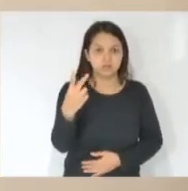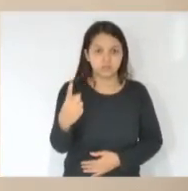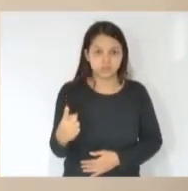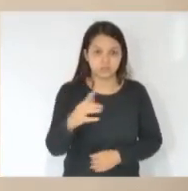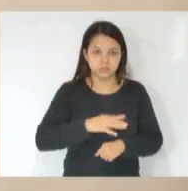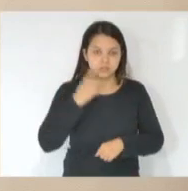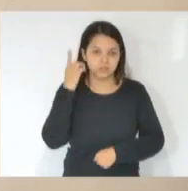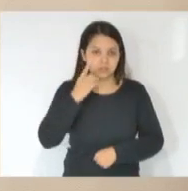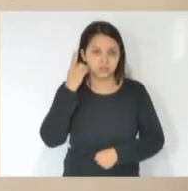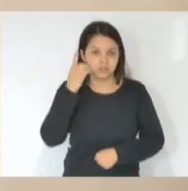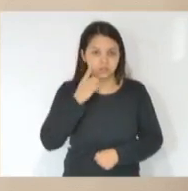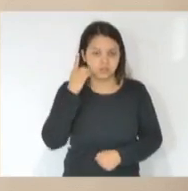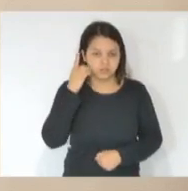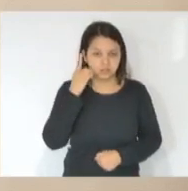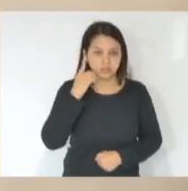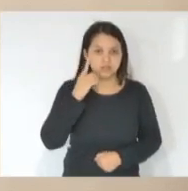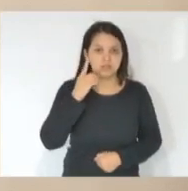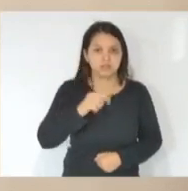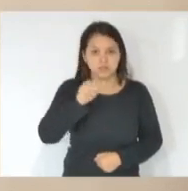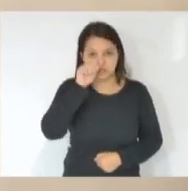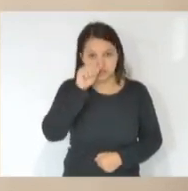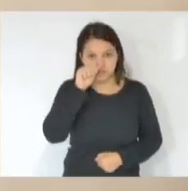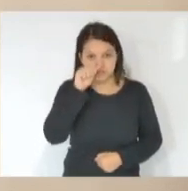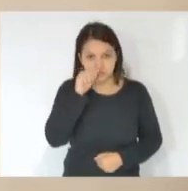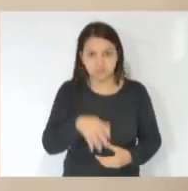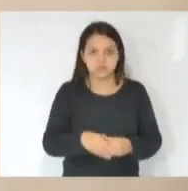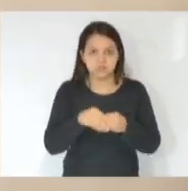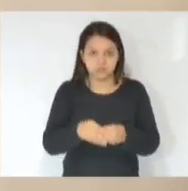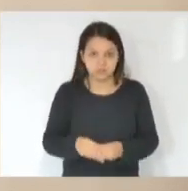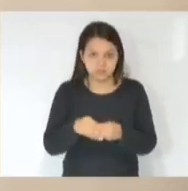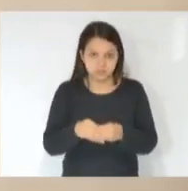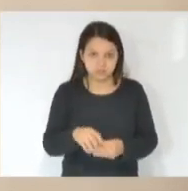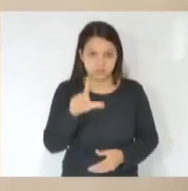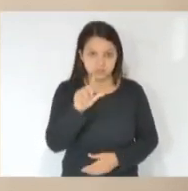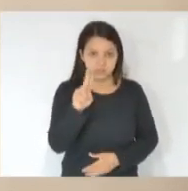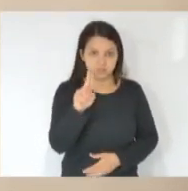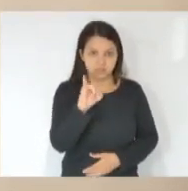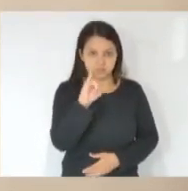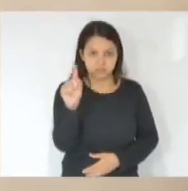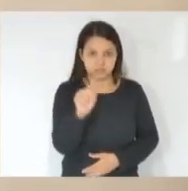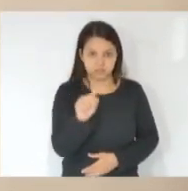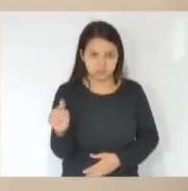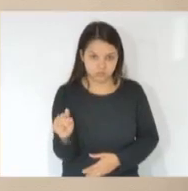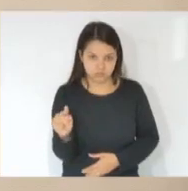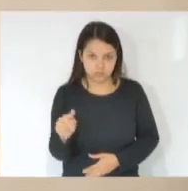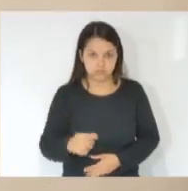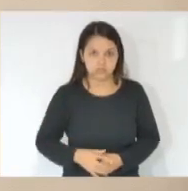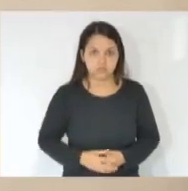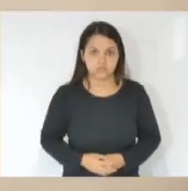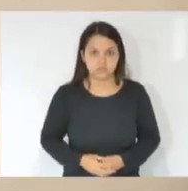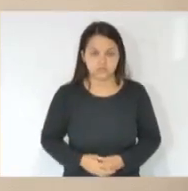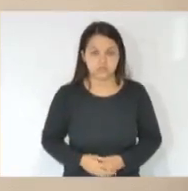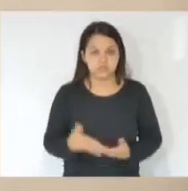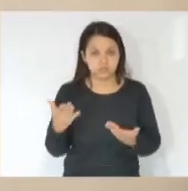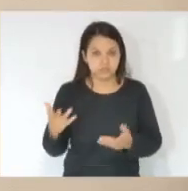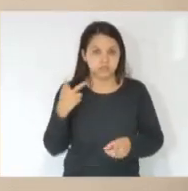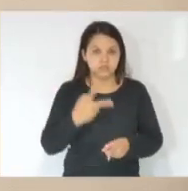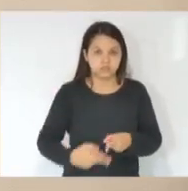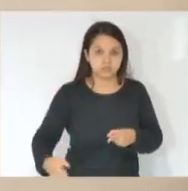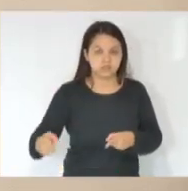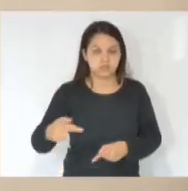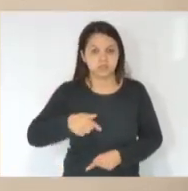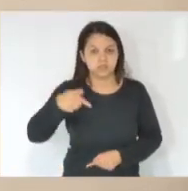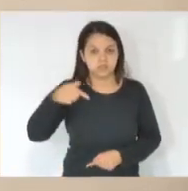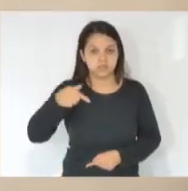autoria do deputado João Amin, cumprimentando o senhor Luiz Felipe Pfleigler pela conquista da 7ª medalha